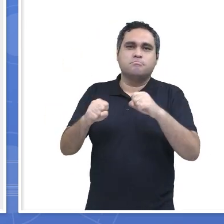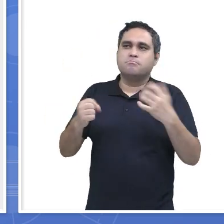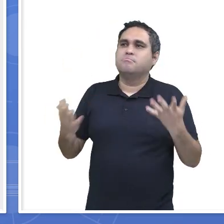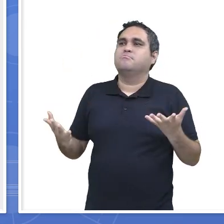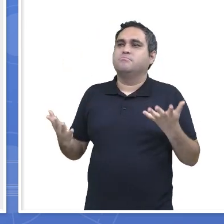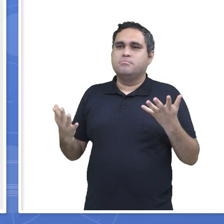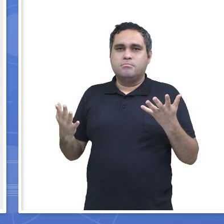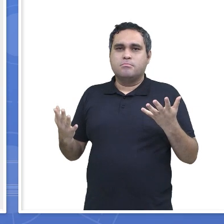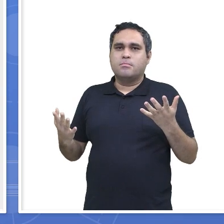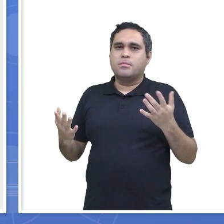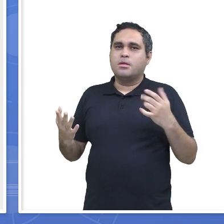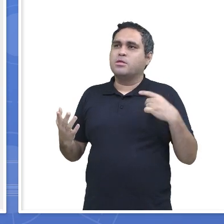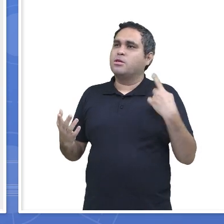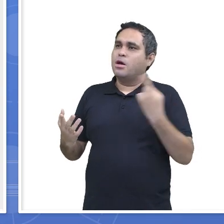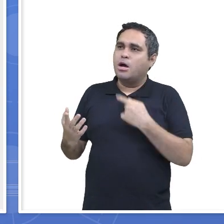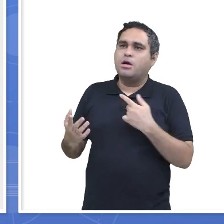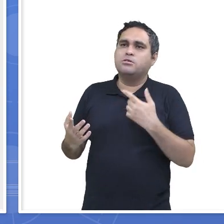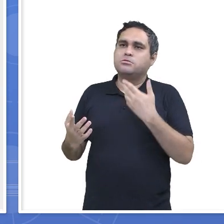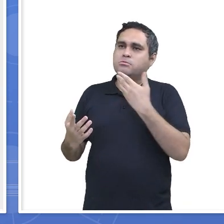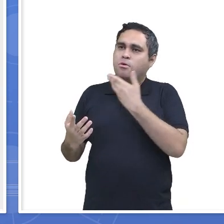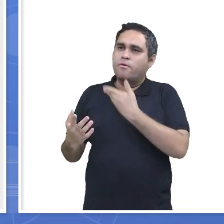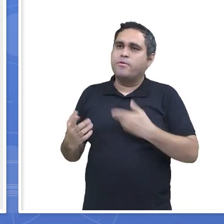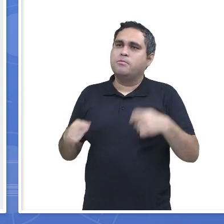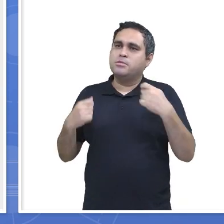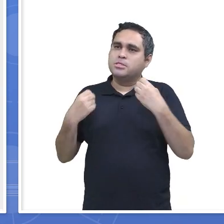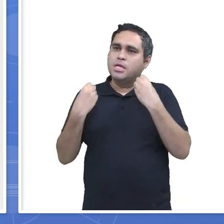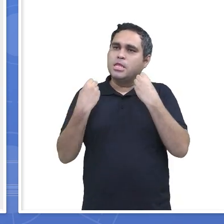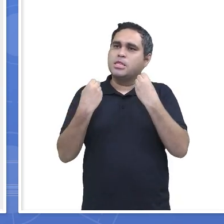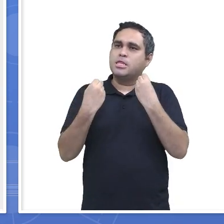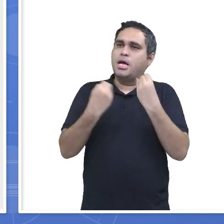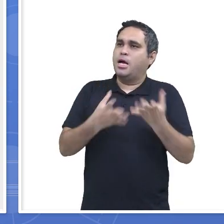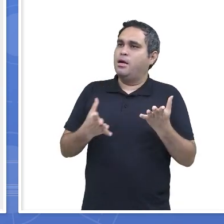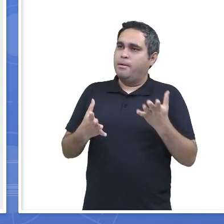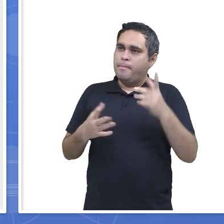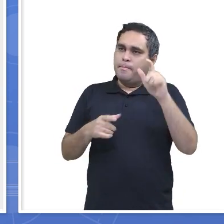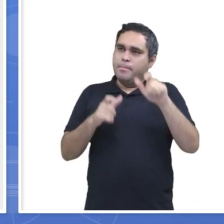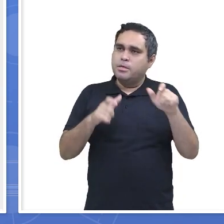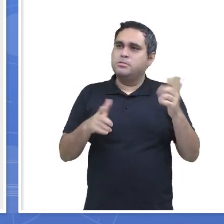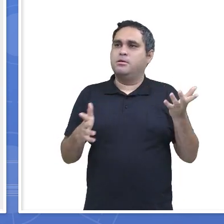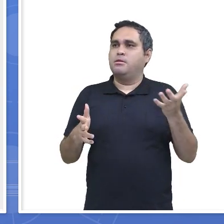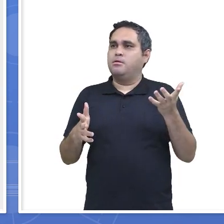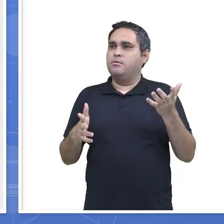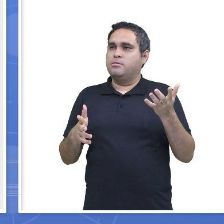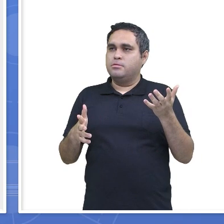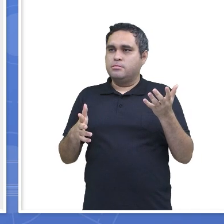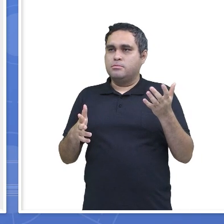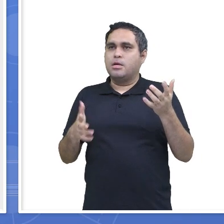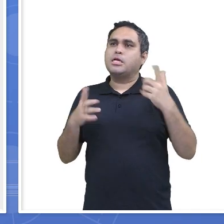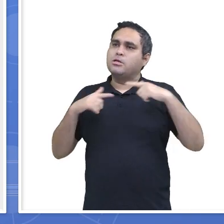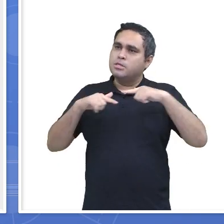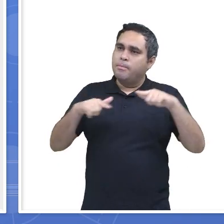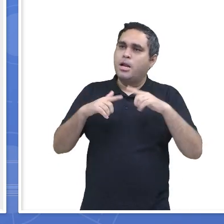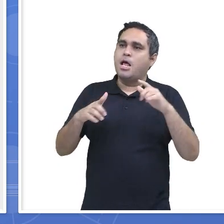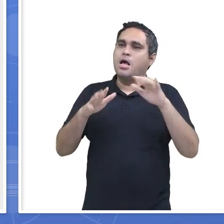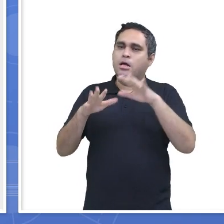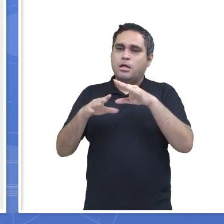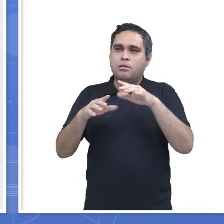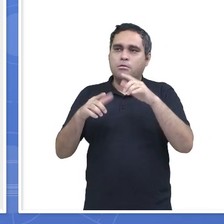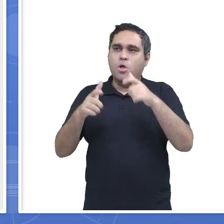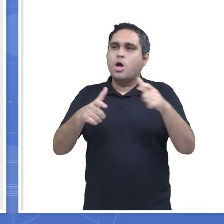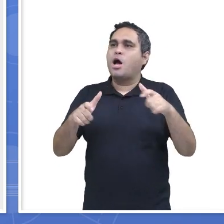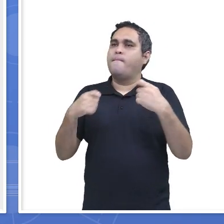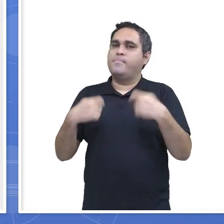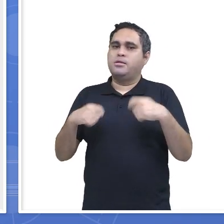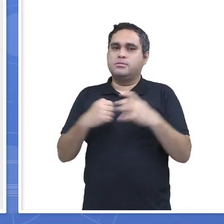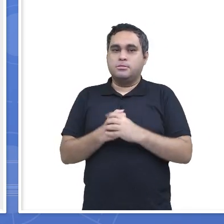agrária. Então, terra para quem quer trabalhar e não tem terra. Movimento, por